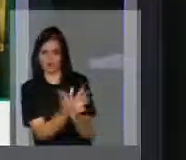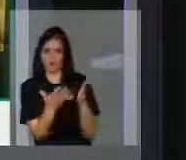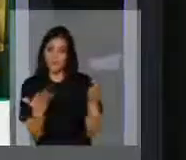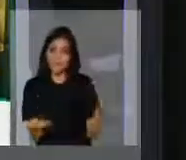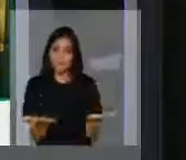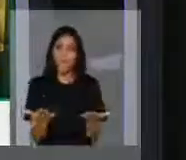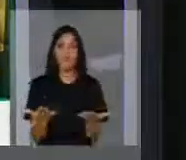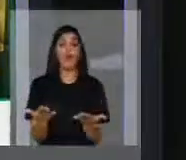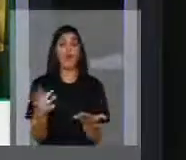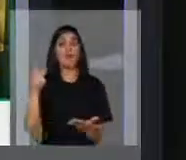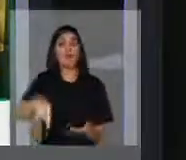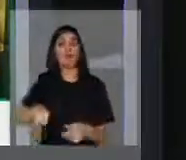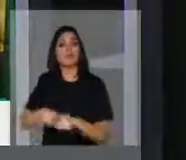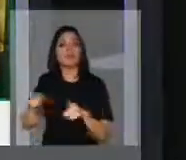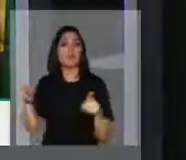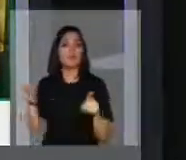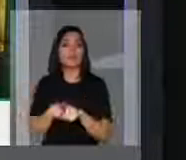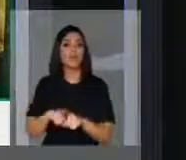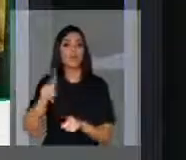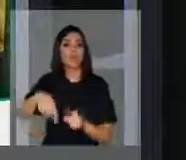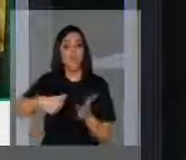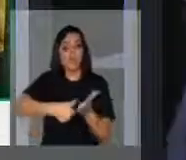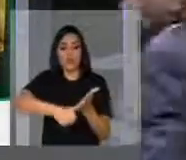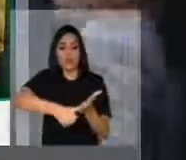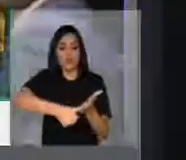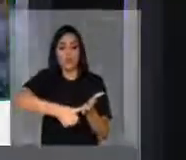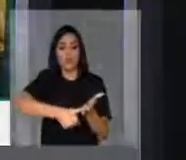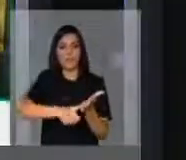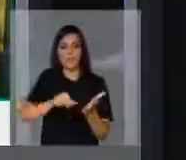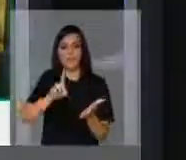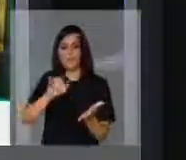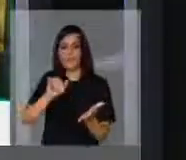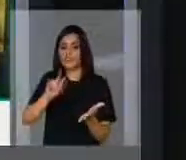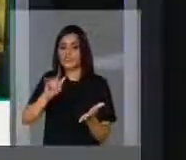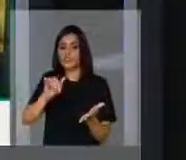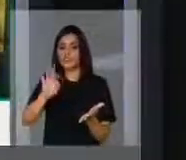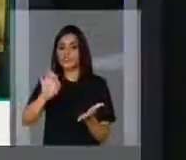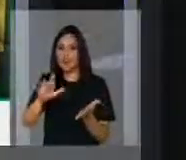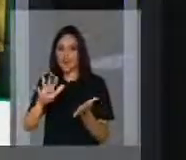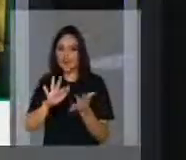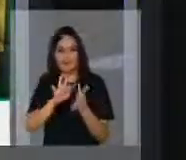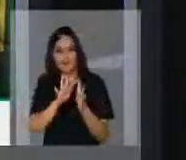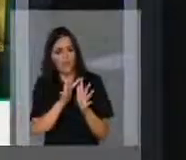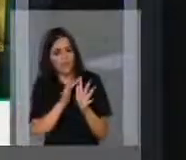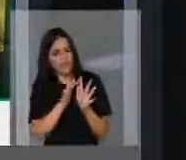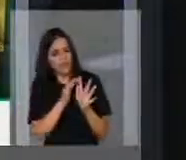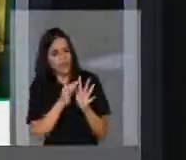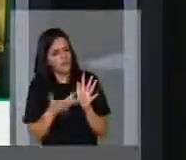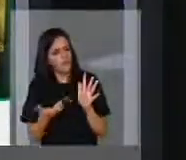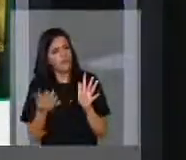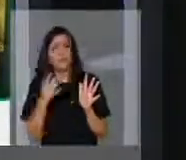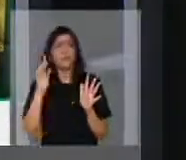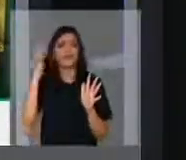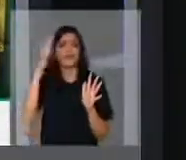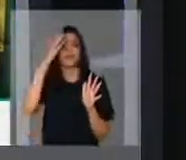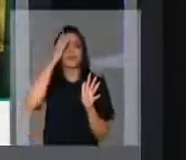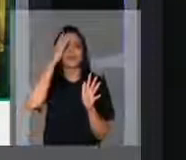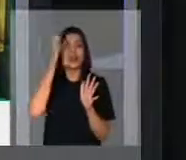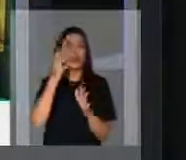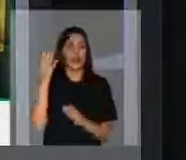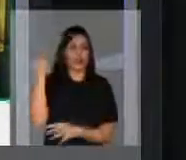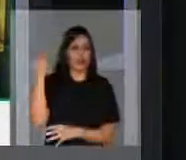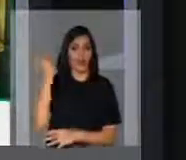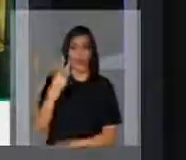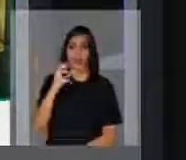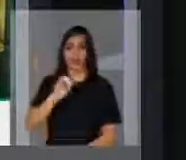Vitor Valim, da questão da impressão digital. Meu Deus, eu lembro que há 30 dias atrás nós votamos